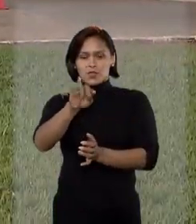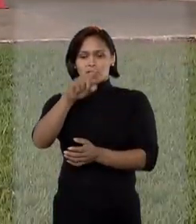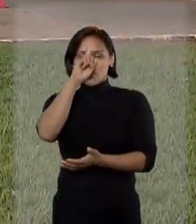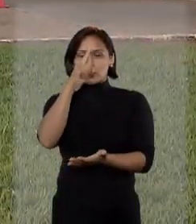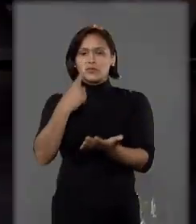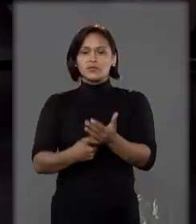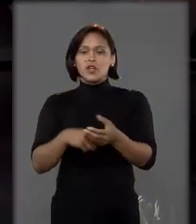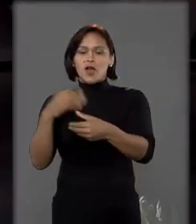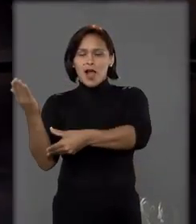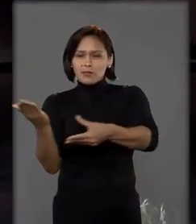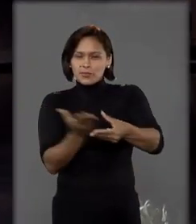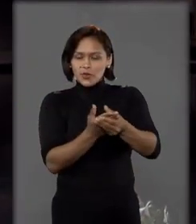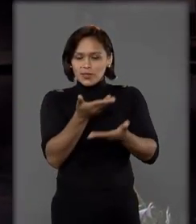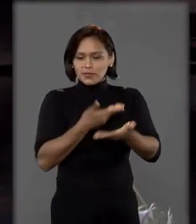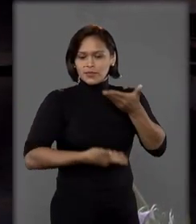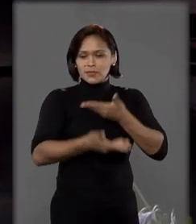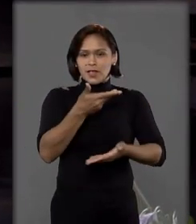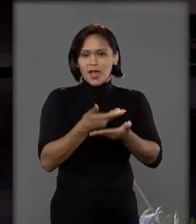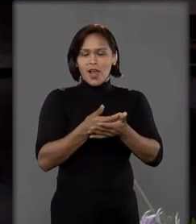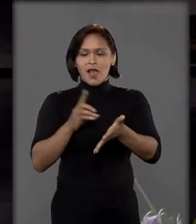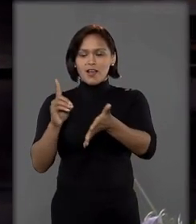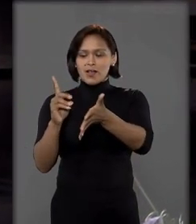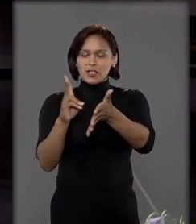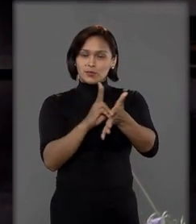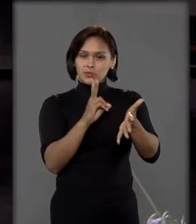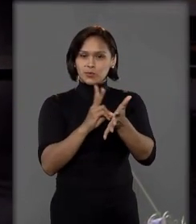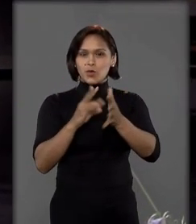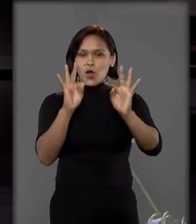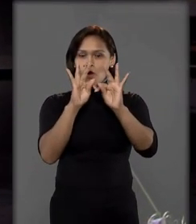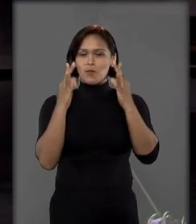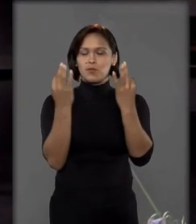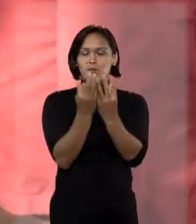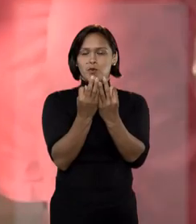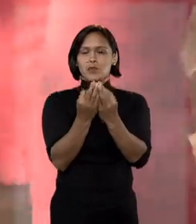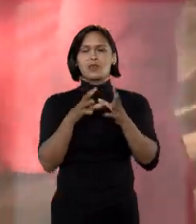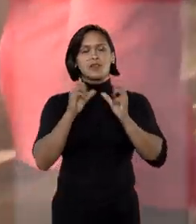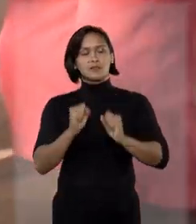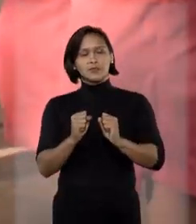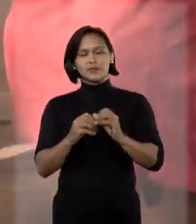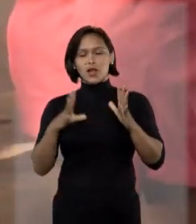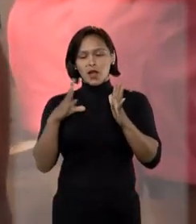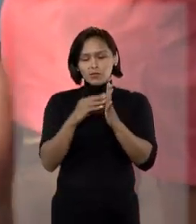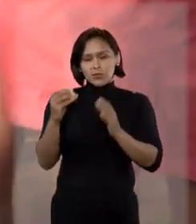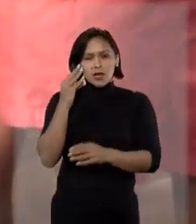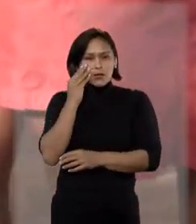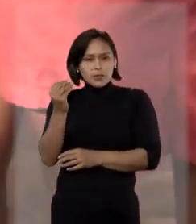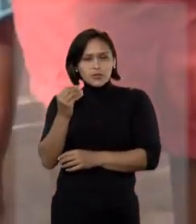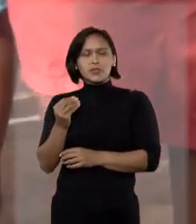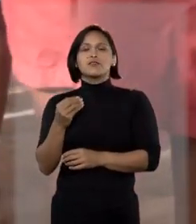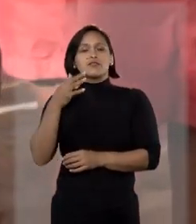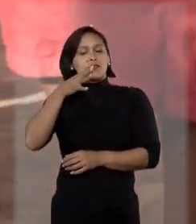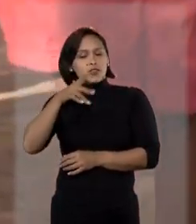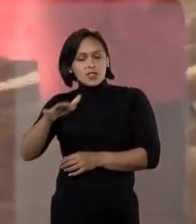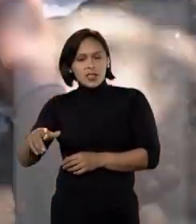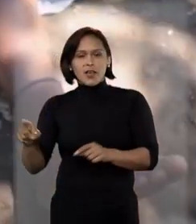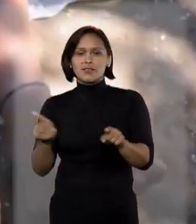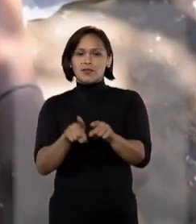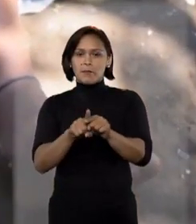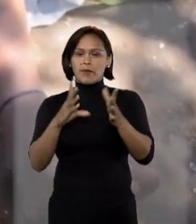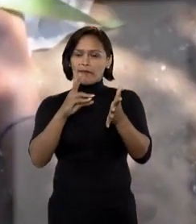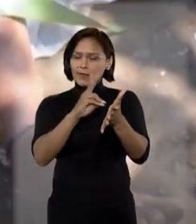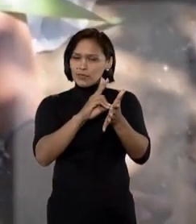STJ decidiu que nas ações relacionadas à destituição do poder familiar e à adoção de crianças ou adolescentes indígenas,